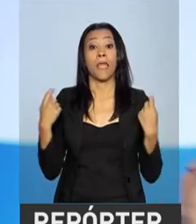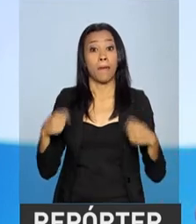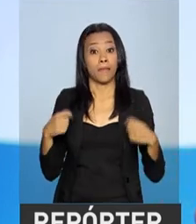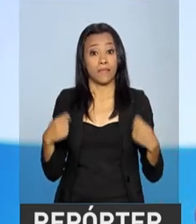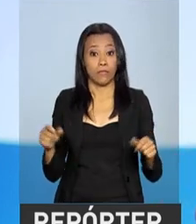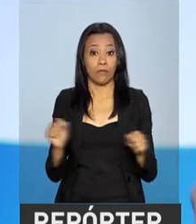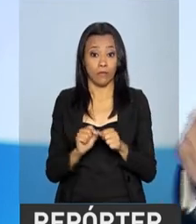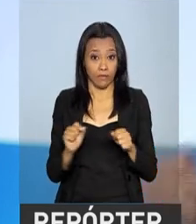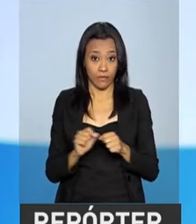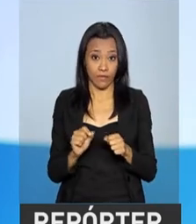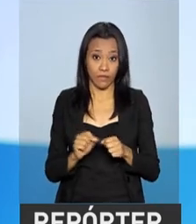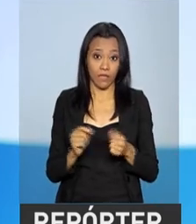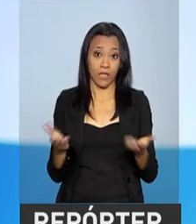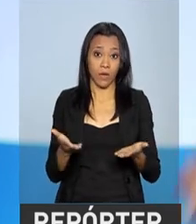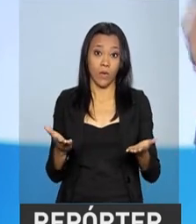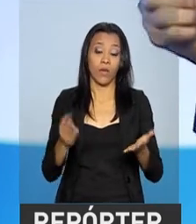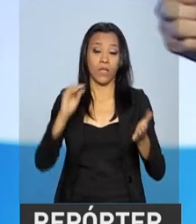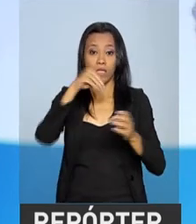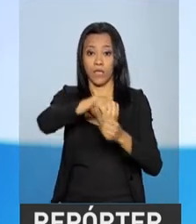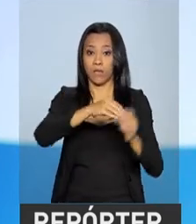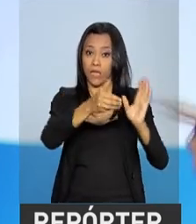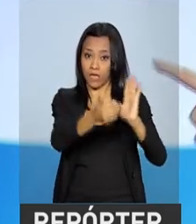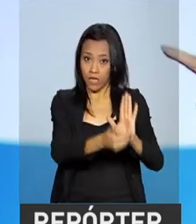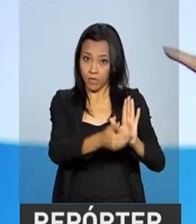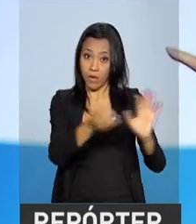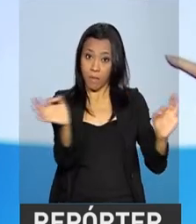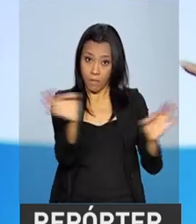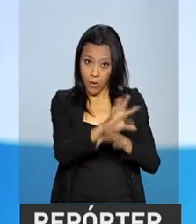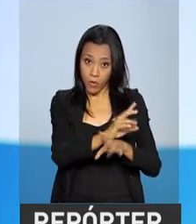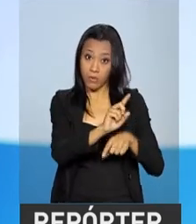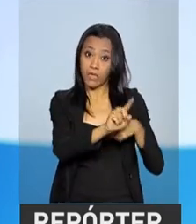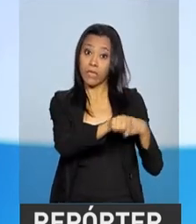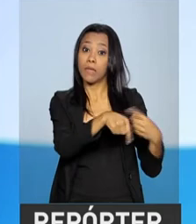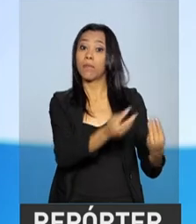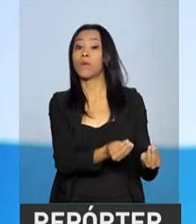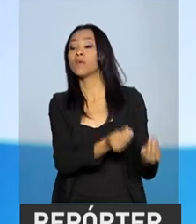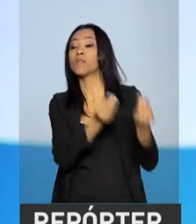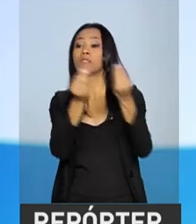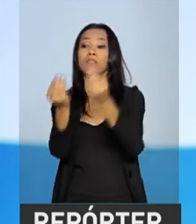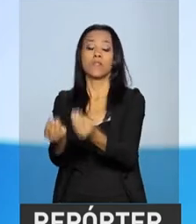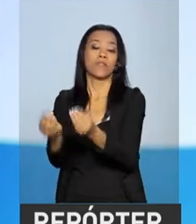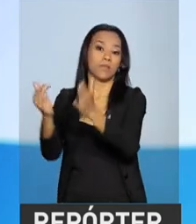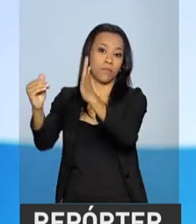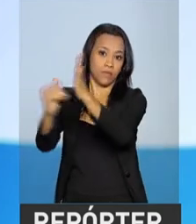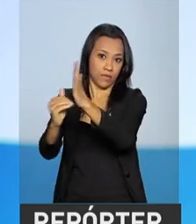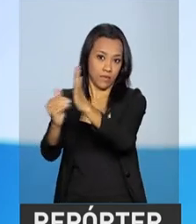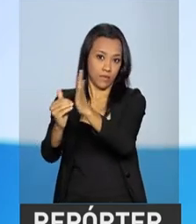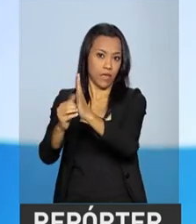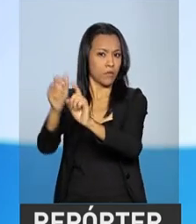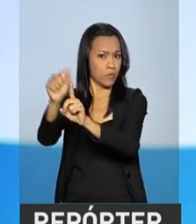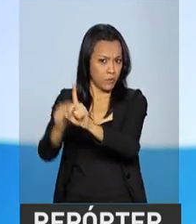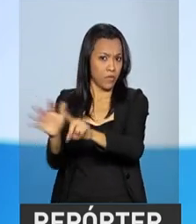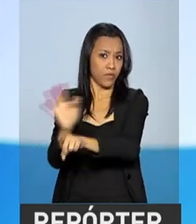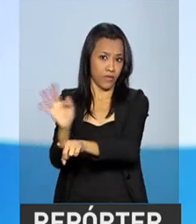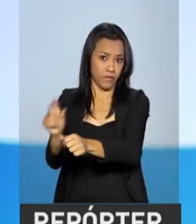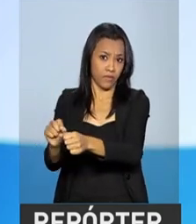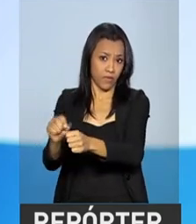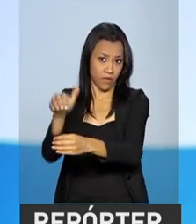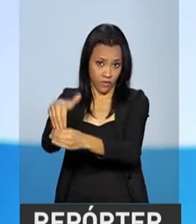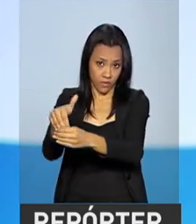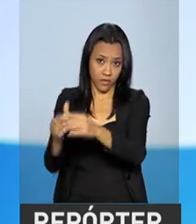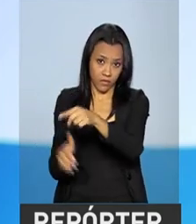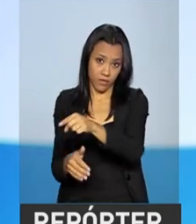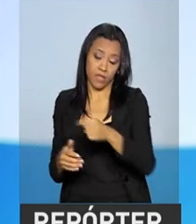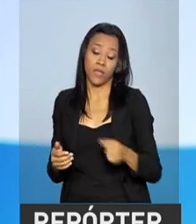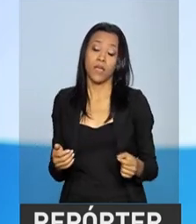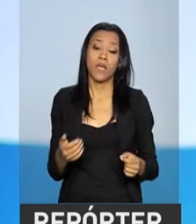lo agora na câmara dos deputados para na sequência realizá lá no senado federal em fevereiro entretanto se me